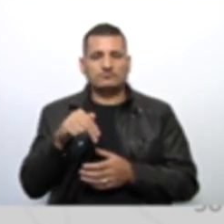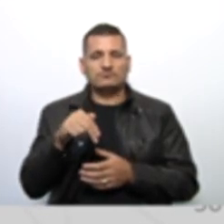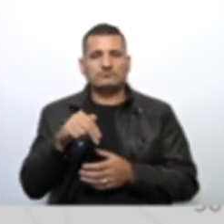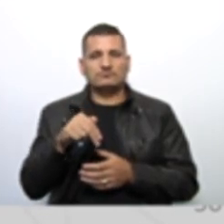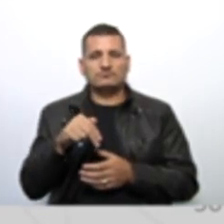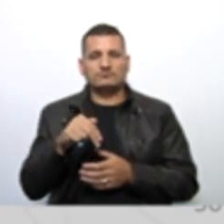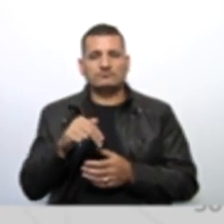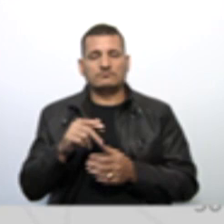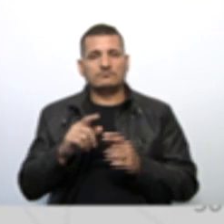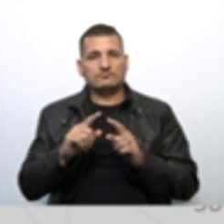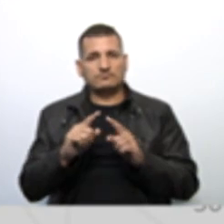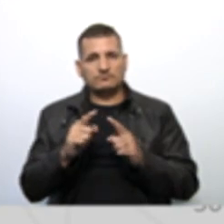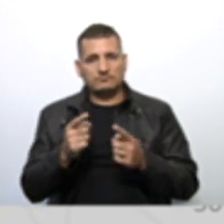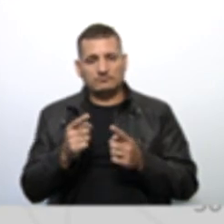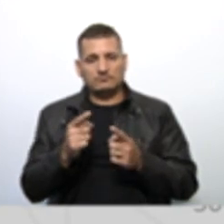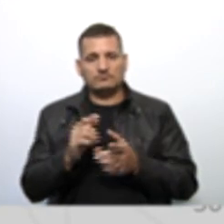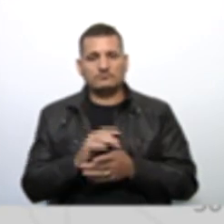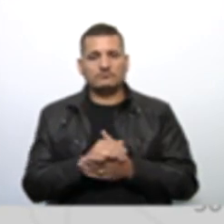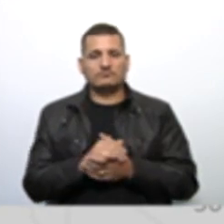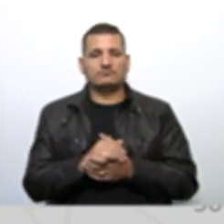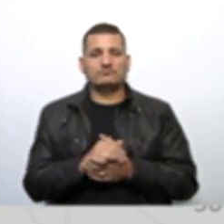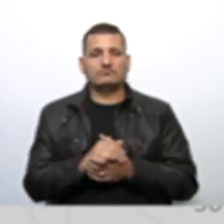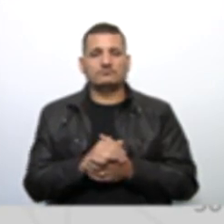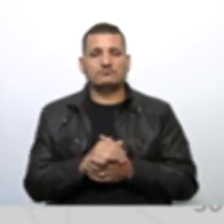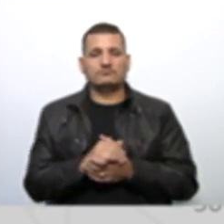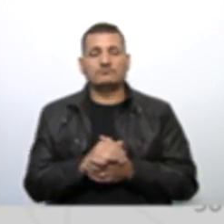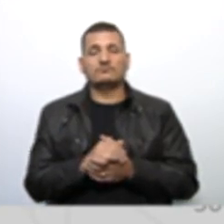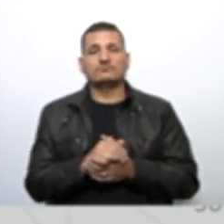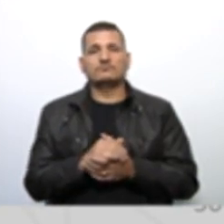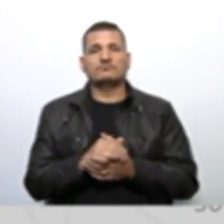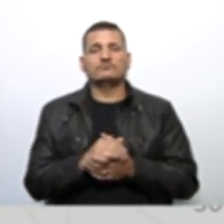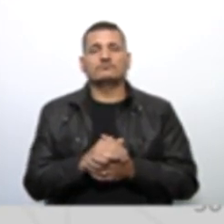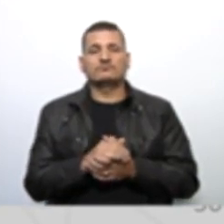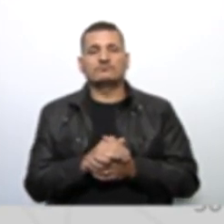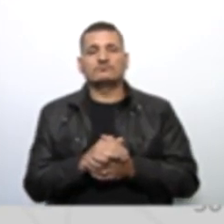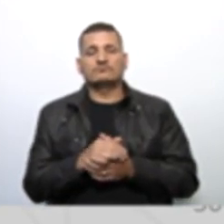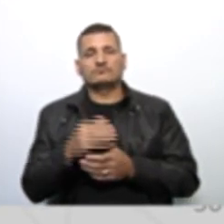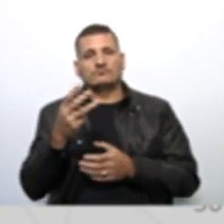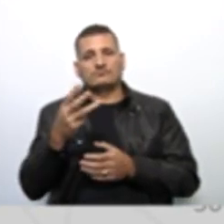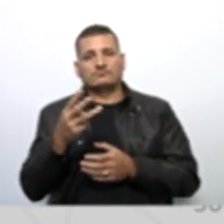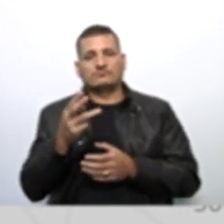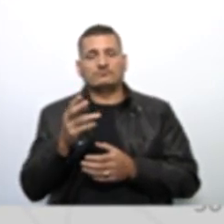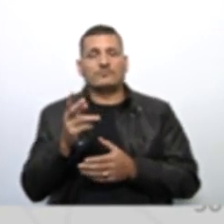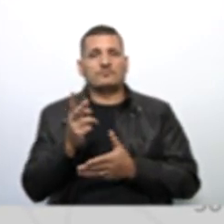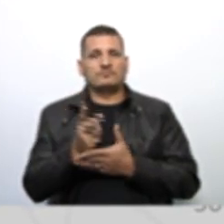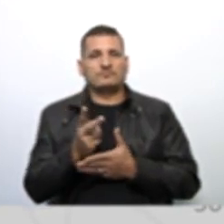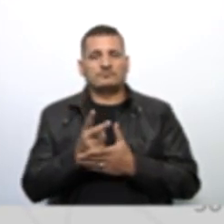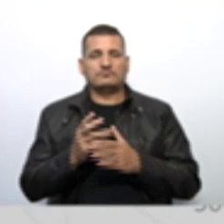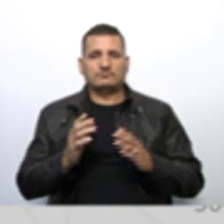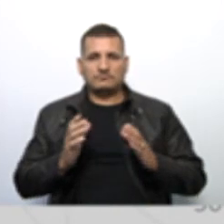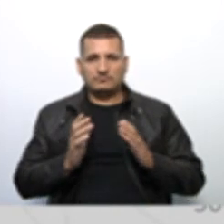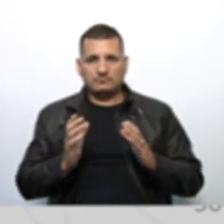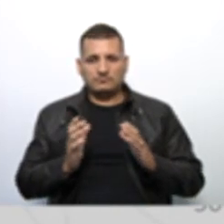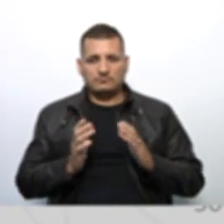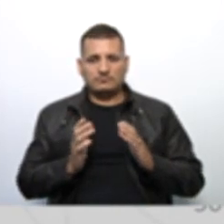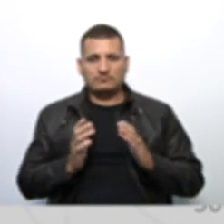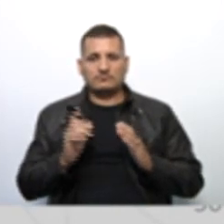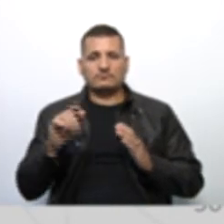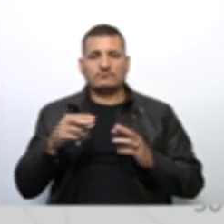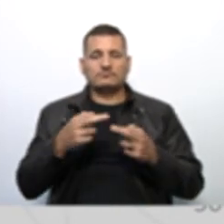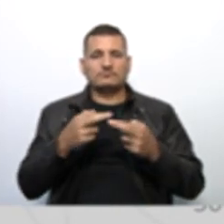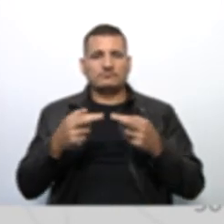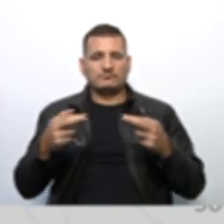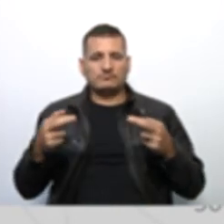Mas, porém, a afirmação da questão aqui deixou claro que é o quê? É todo na mesma cidade e são rede, pessoal,